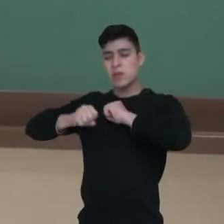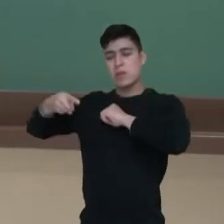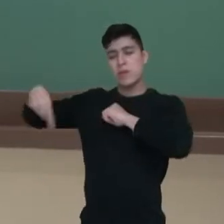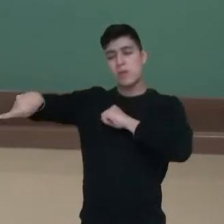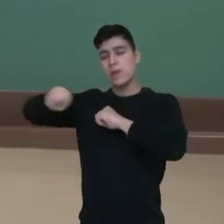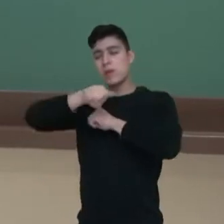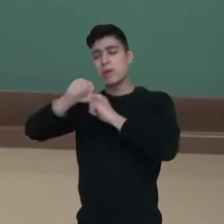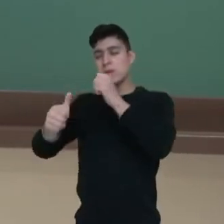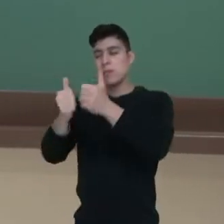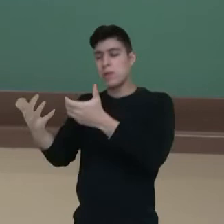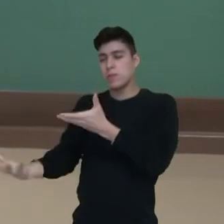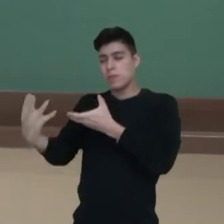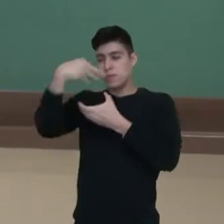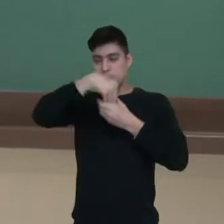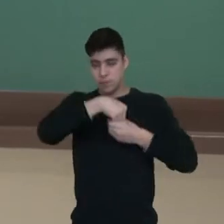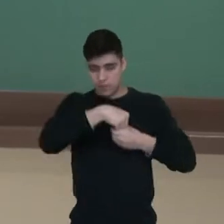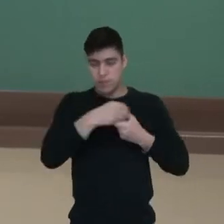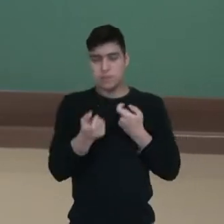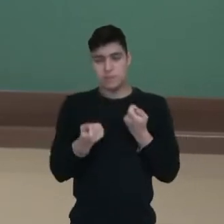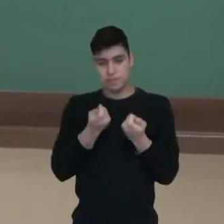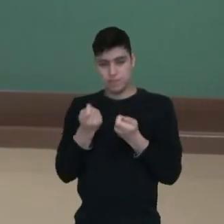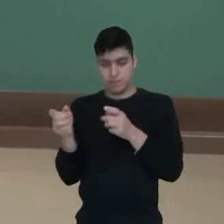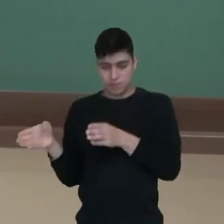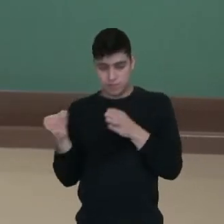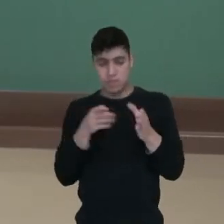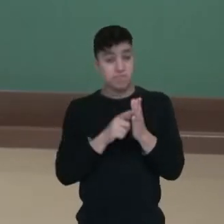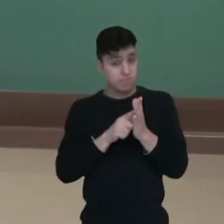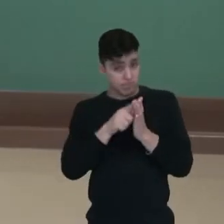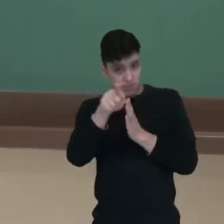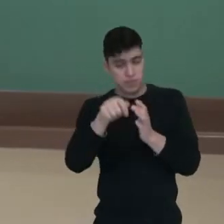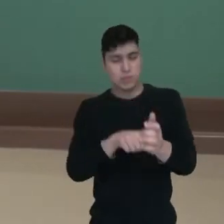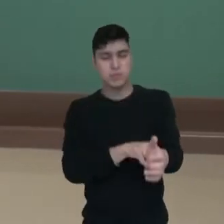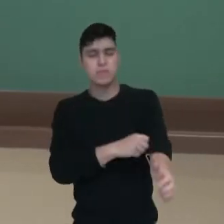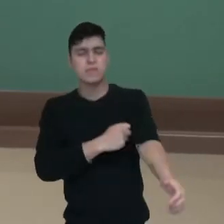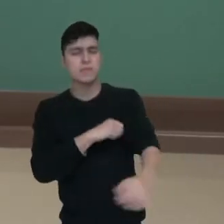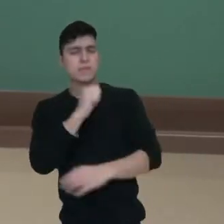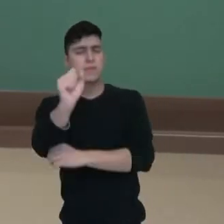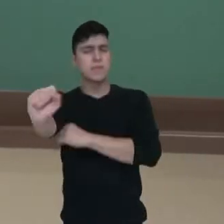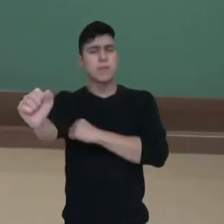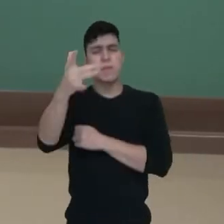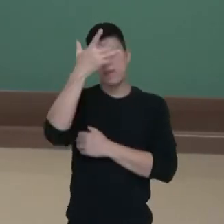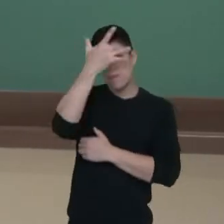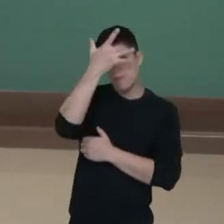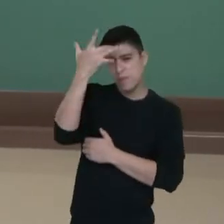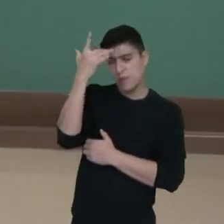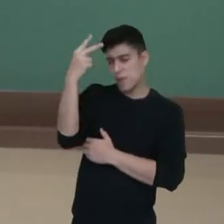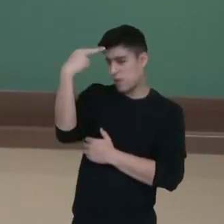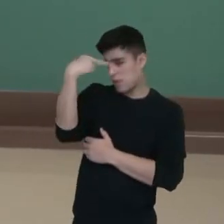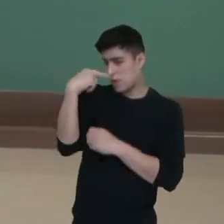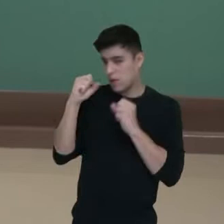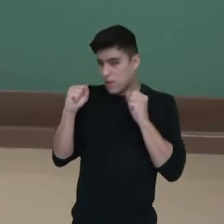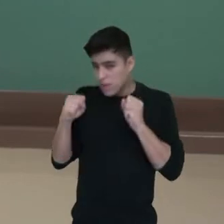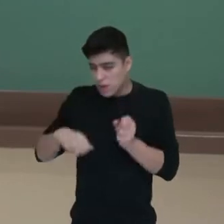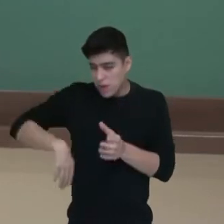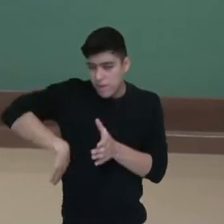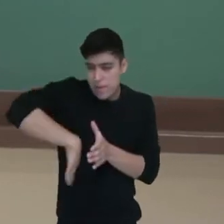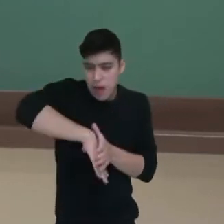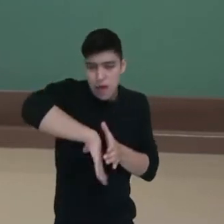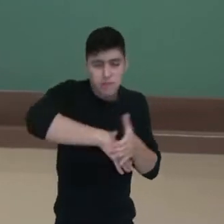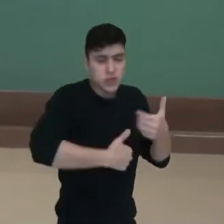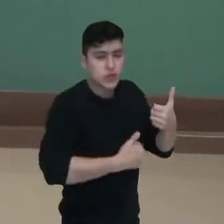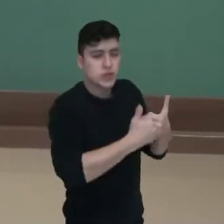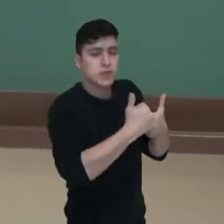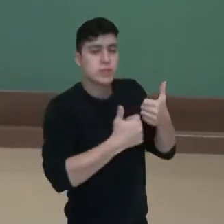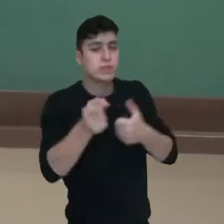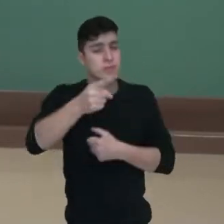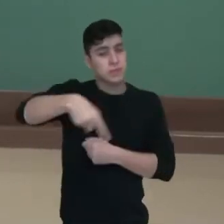eu pergunto para vocês: será que as pessoas cegas podem jogar futebol? O que que vocês acham? Será que